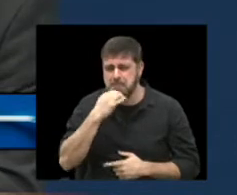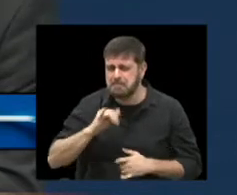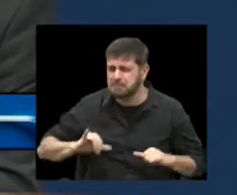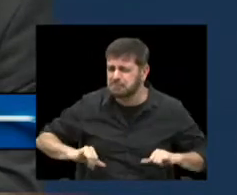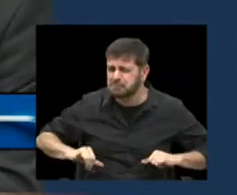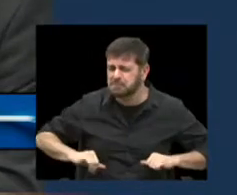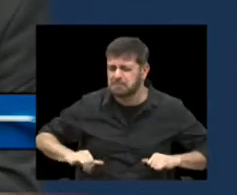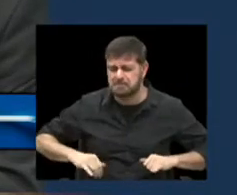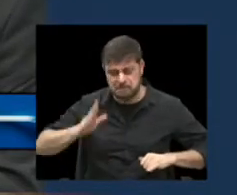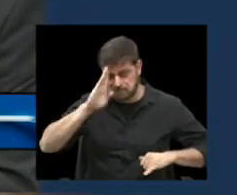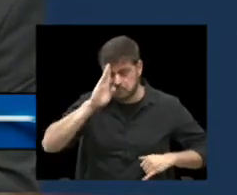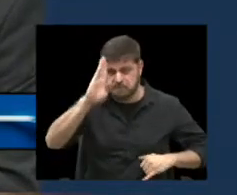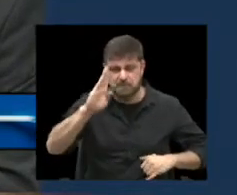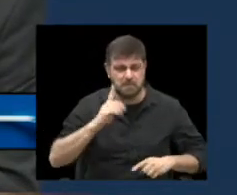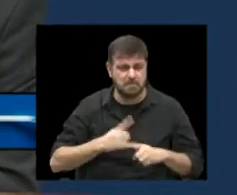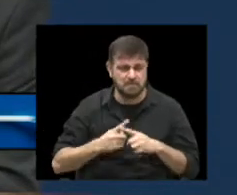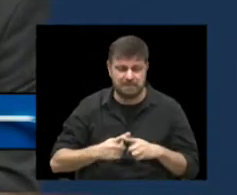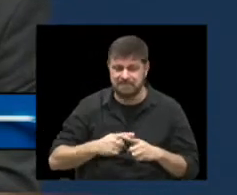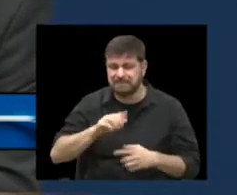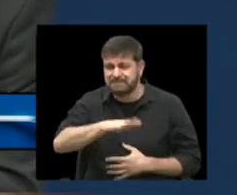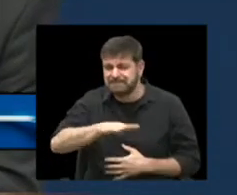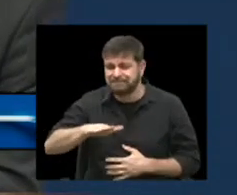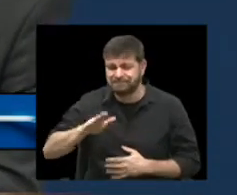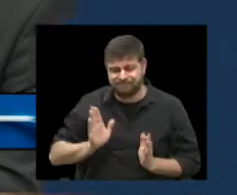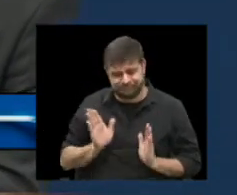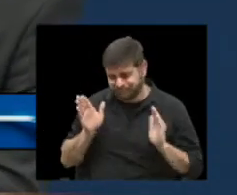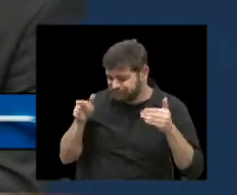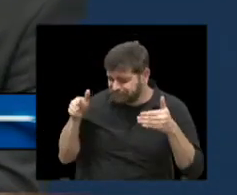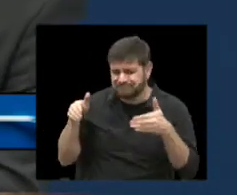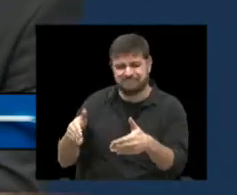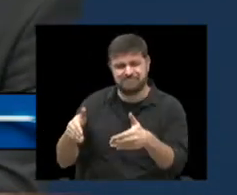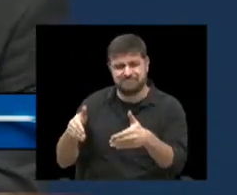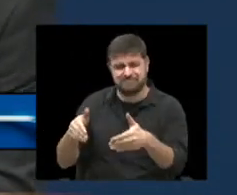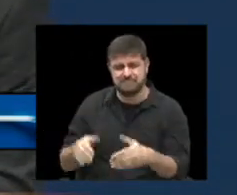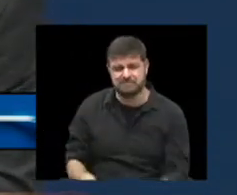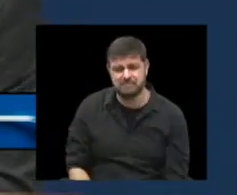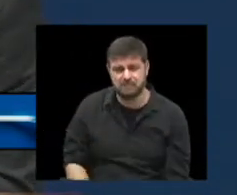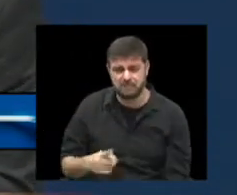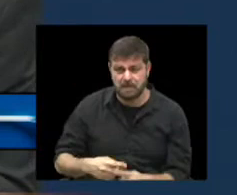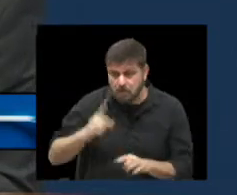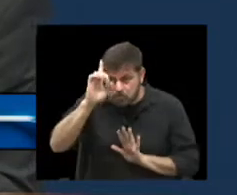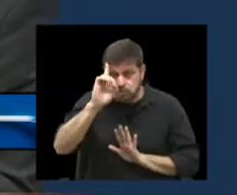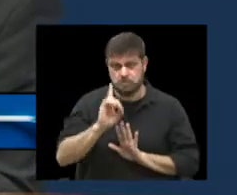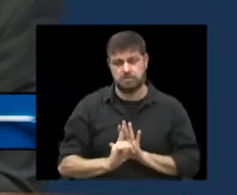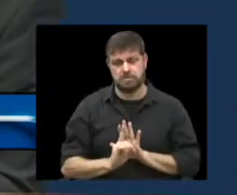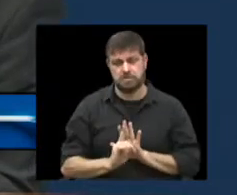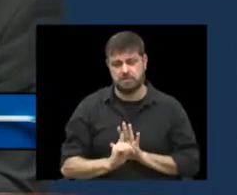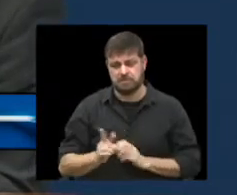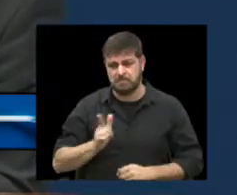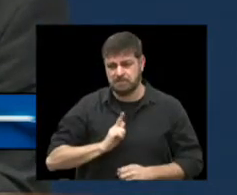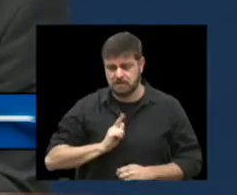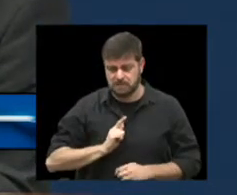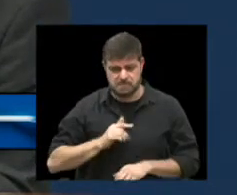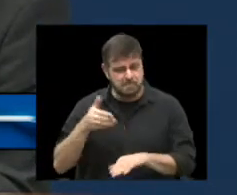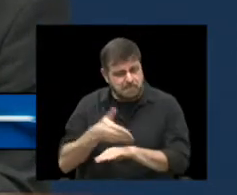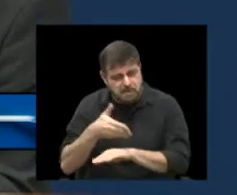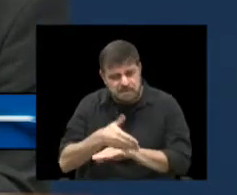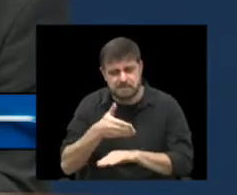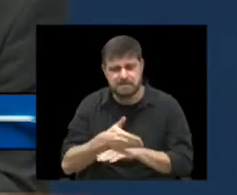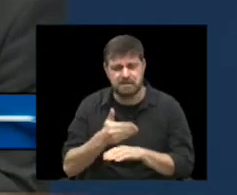drama principalmente das crianças, porque é um direito da criança ter acesso